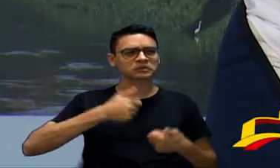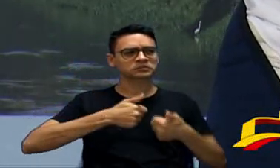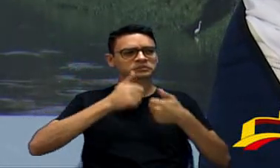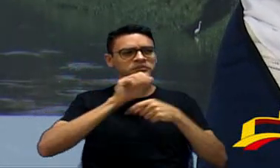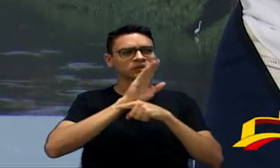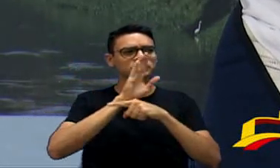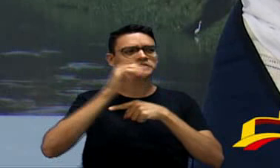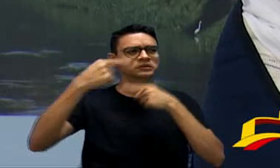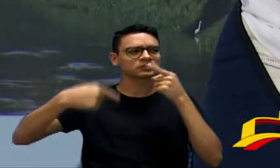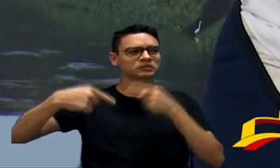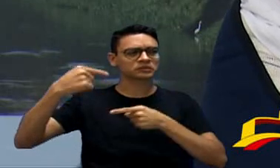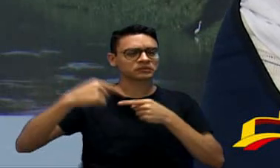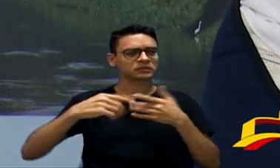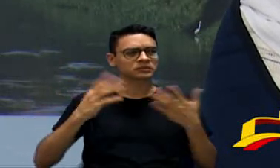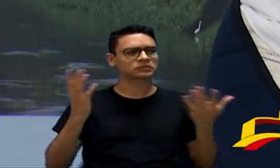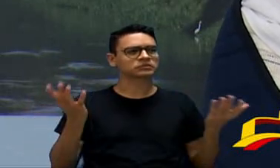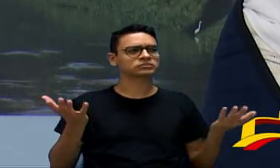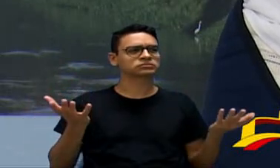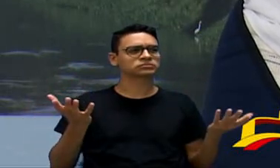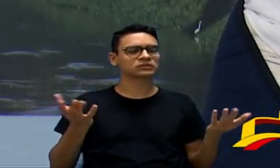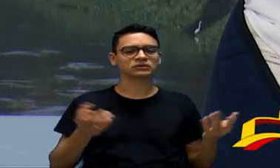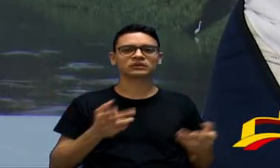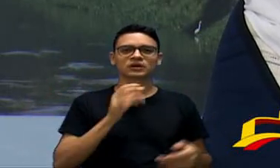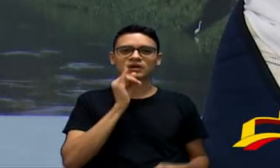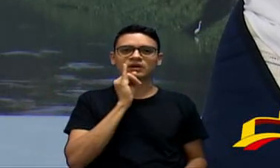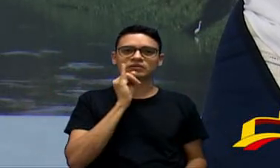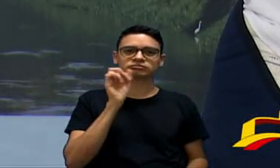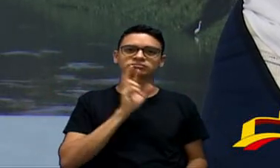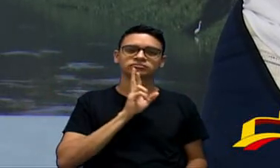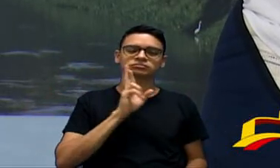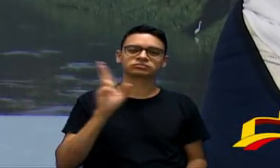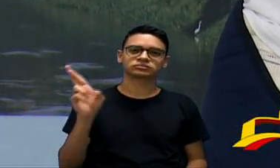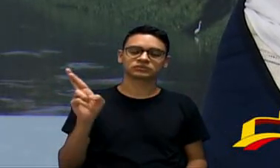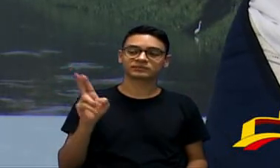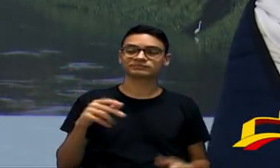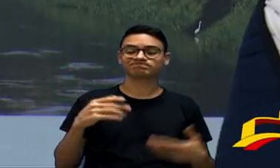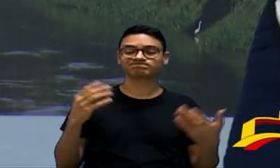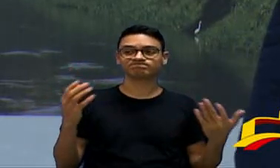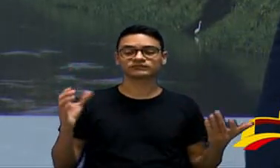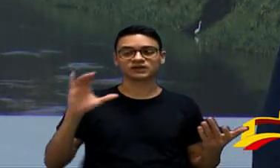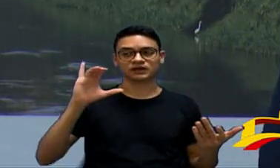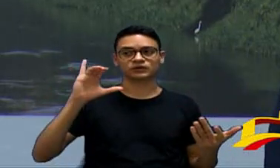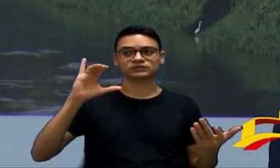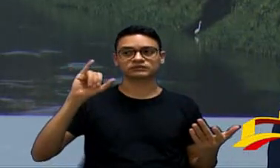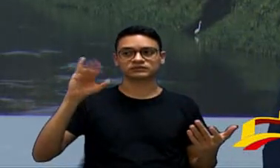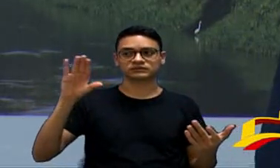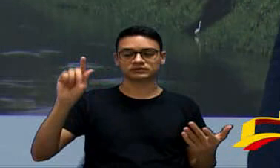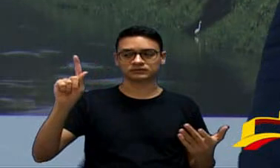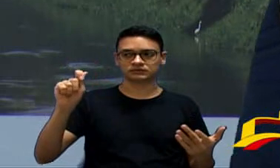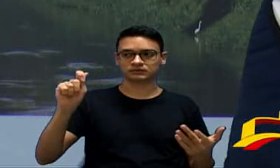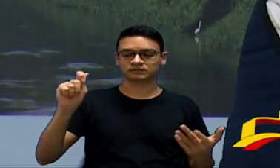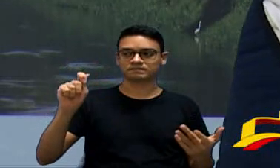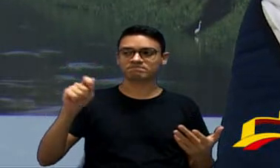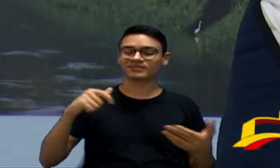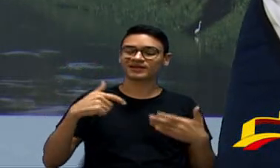favorável para debater? E eu respondi para ela assim, falei: Cida,